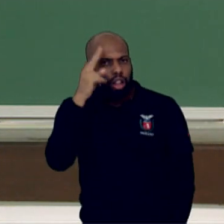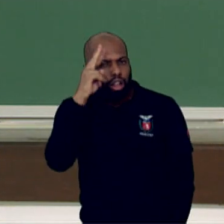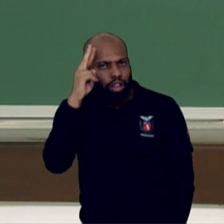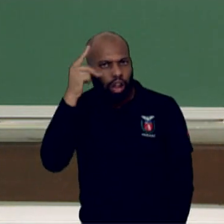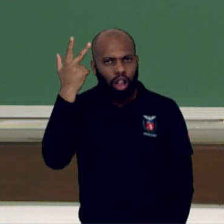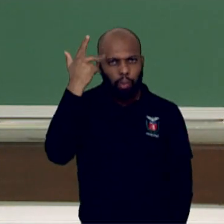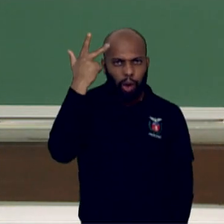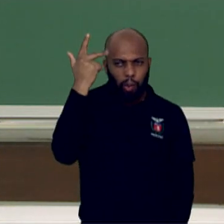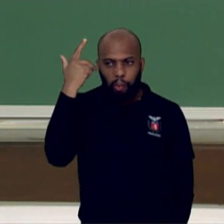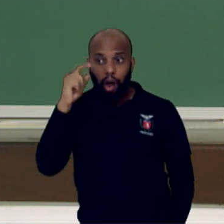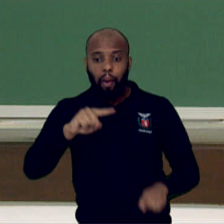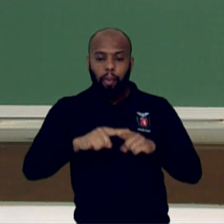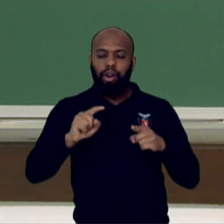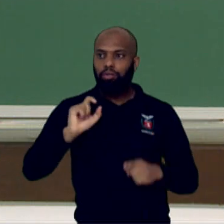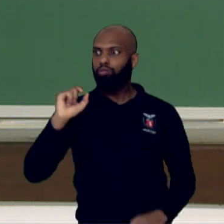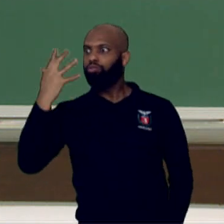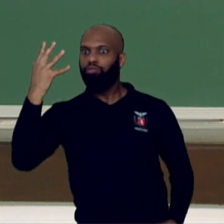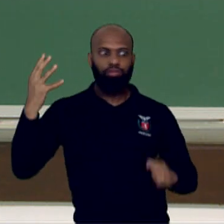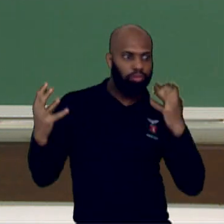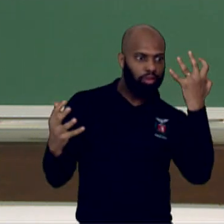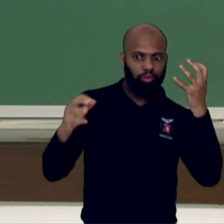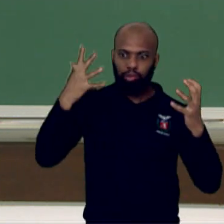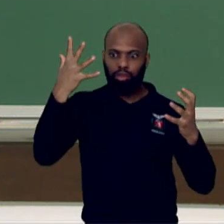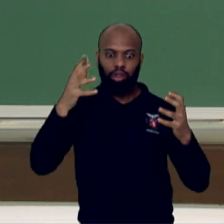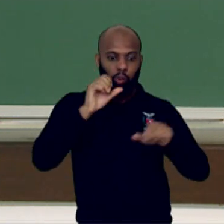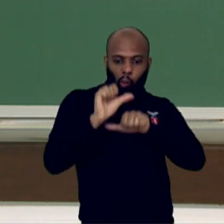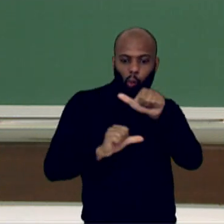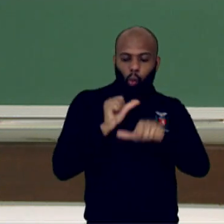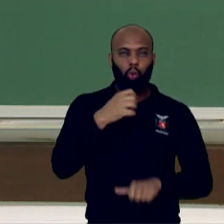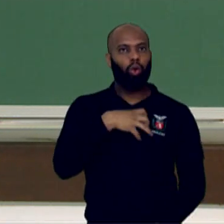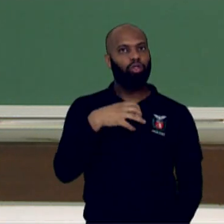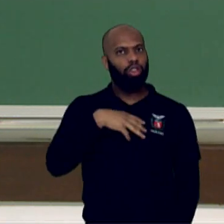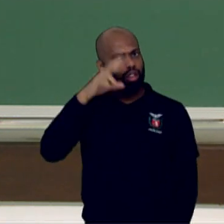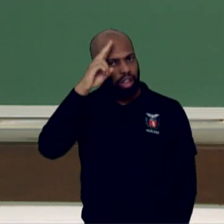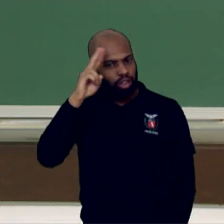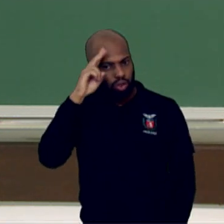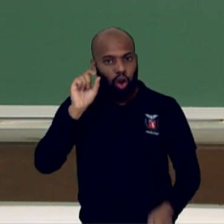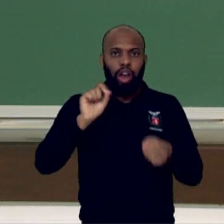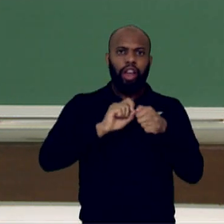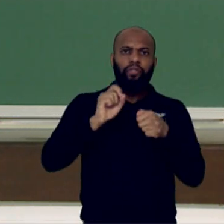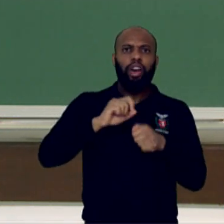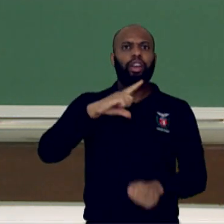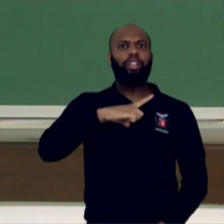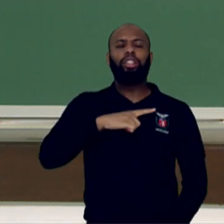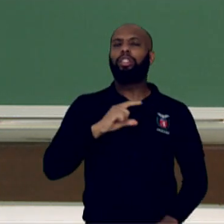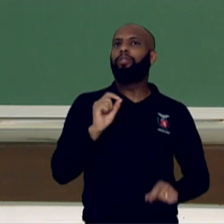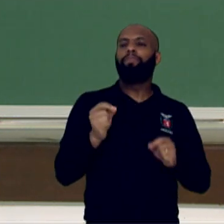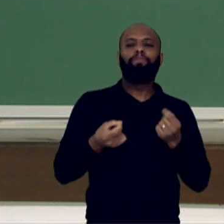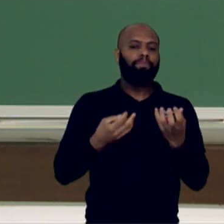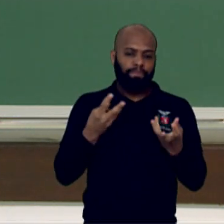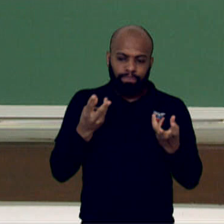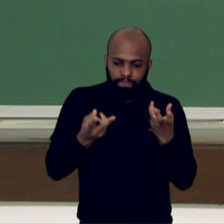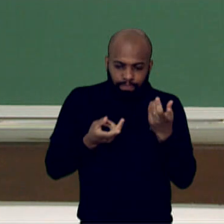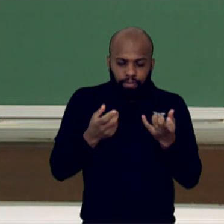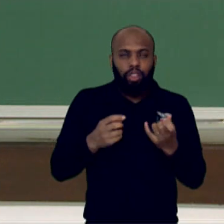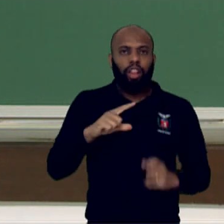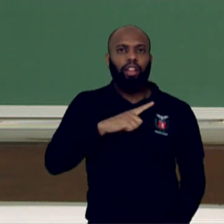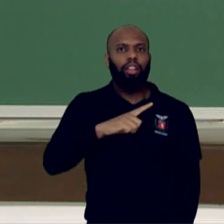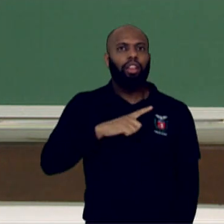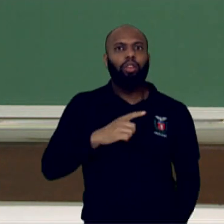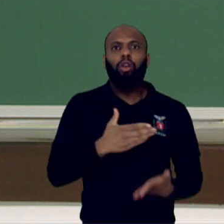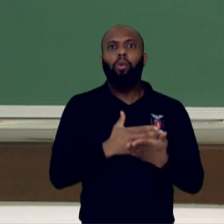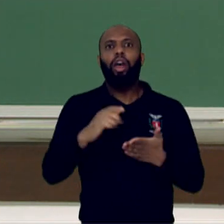tudo está normal, e aí acontece alguma coisa que rompe com a normalidade, que cria uma espécie de